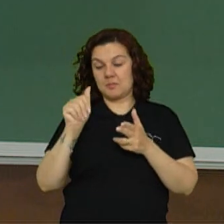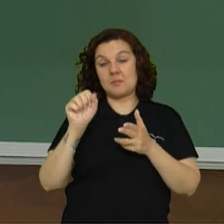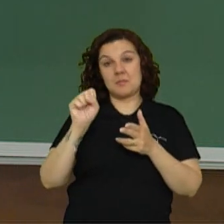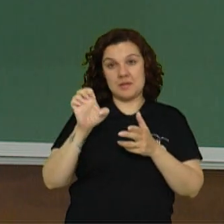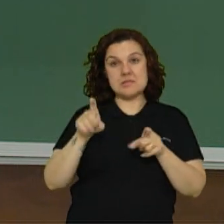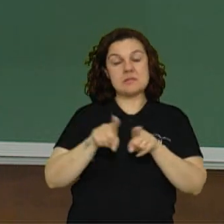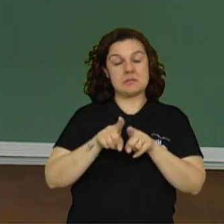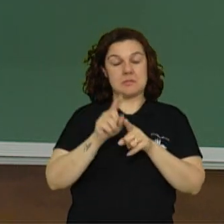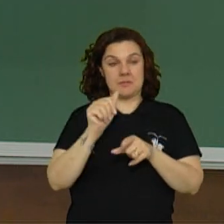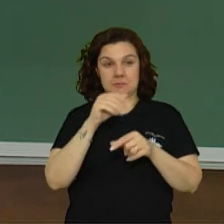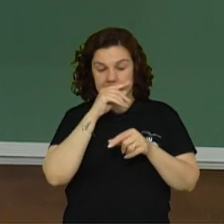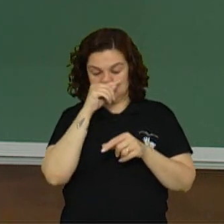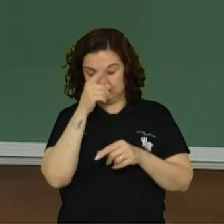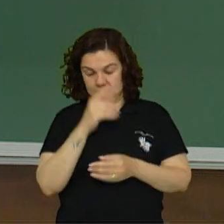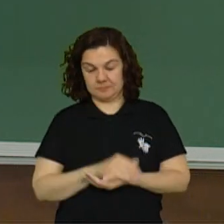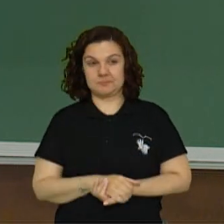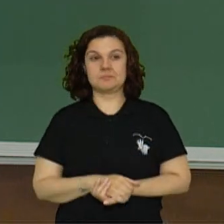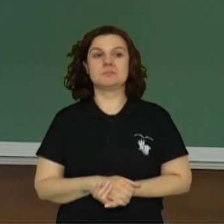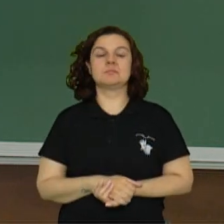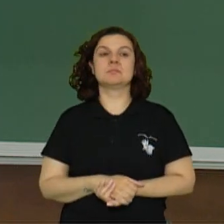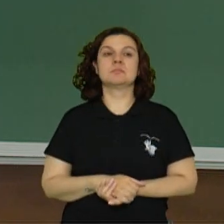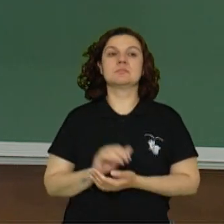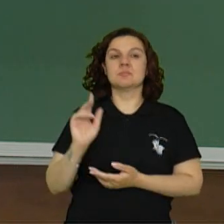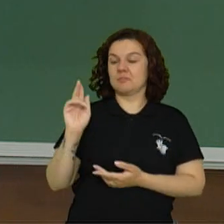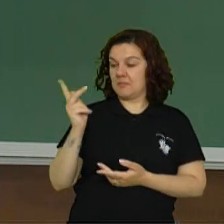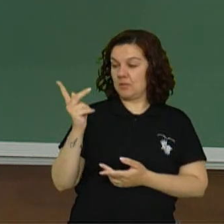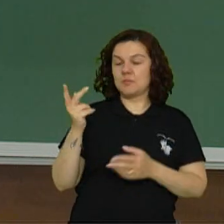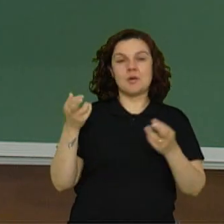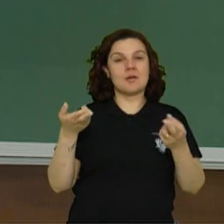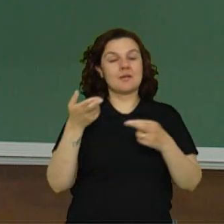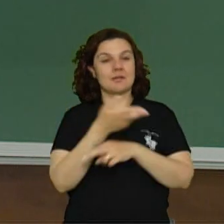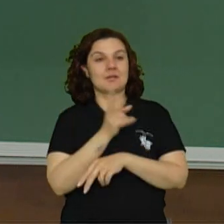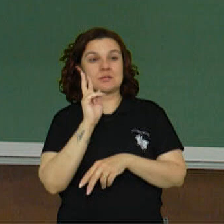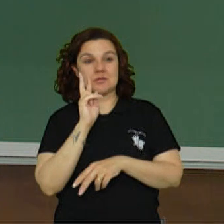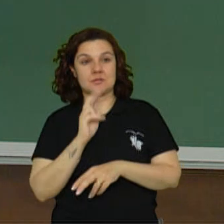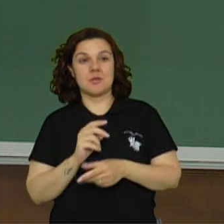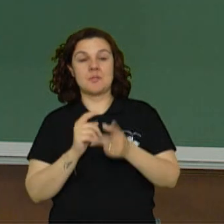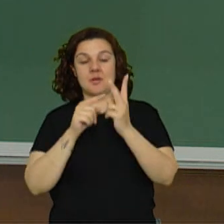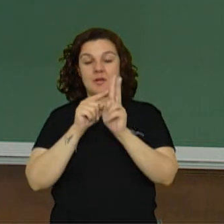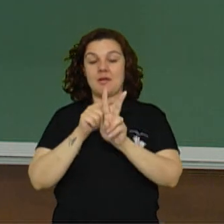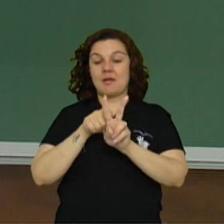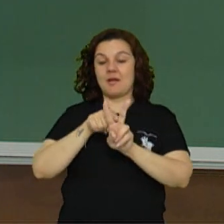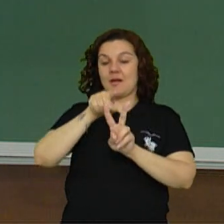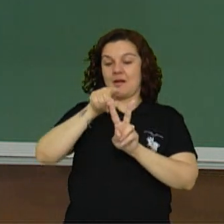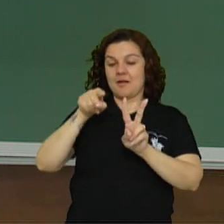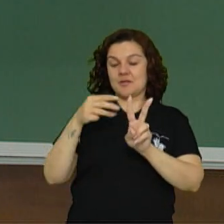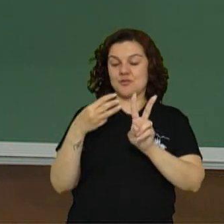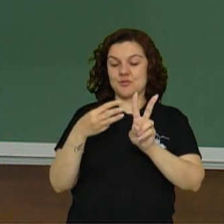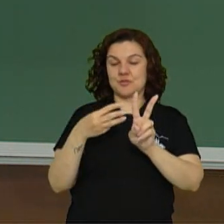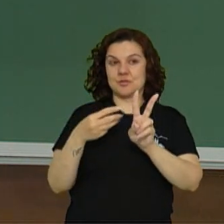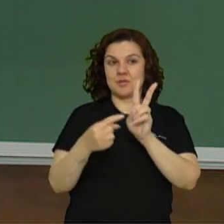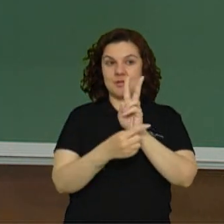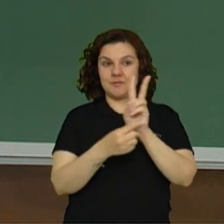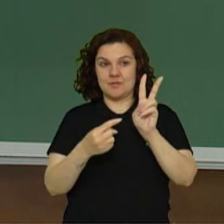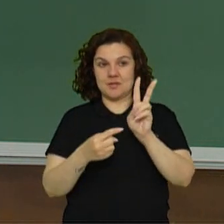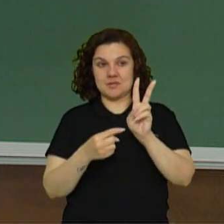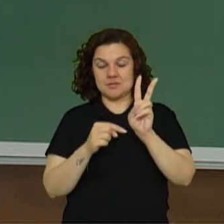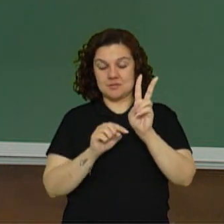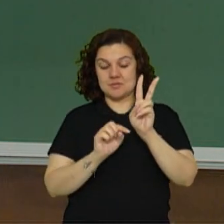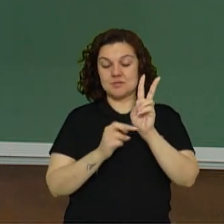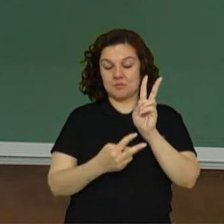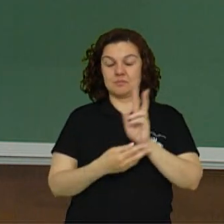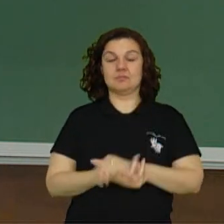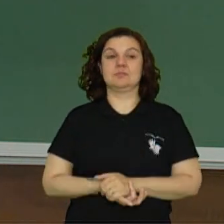base dele é o próprio lado A. A altura é aquela relação lá, raiz de 3 vezes L divididos por